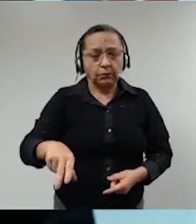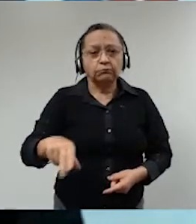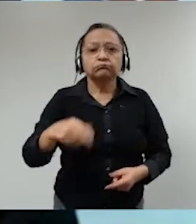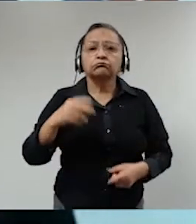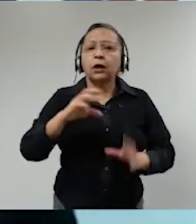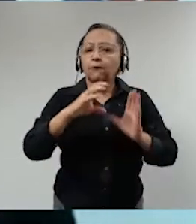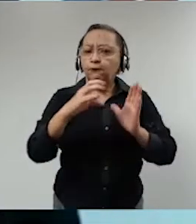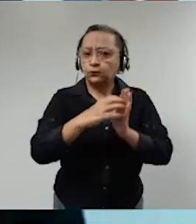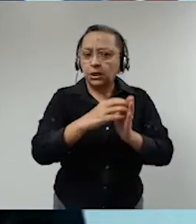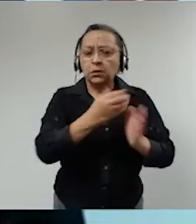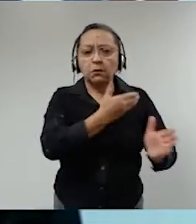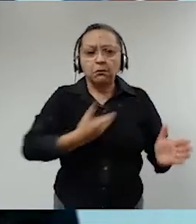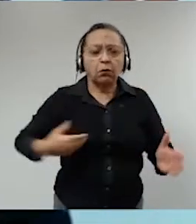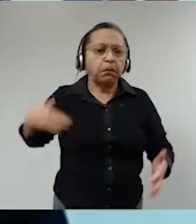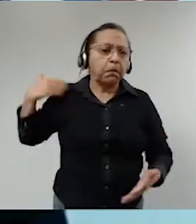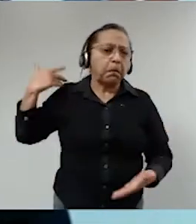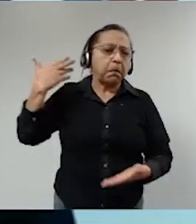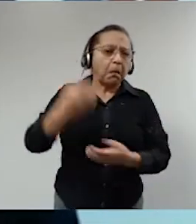de carreira desde